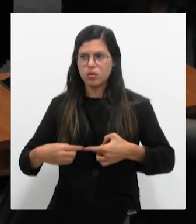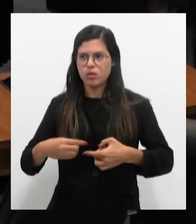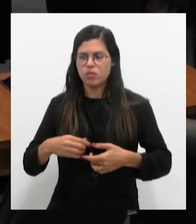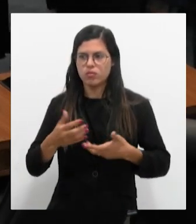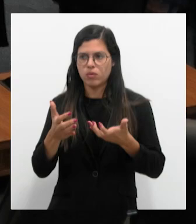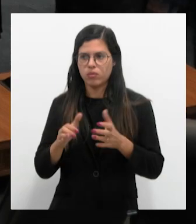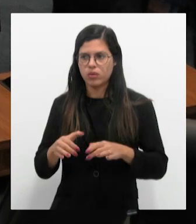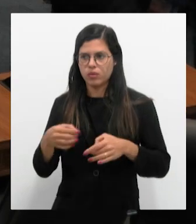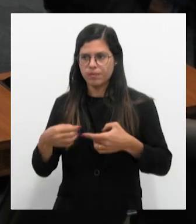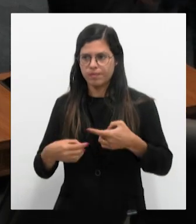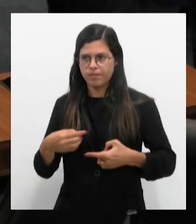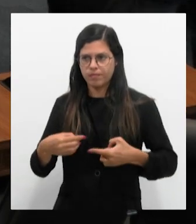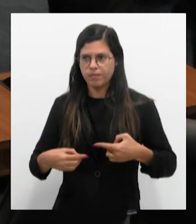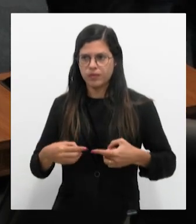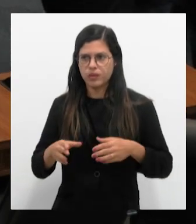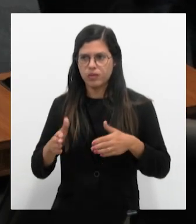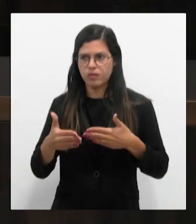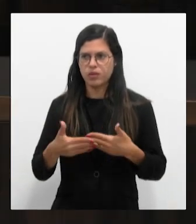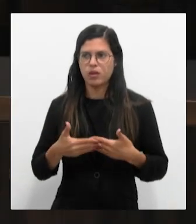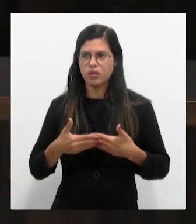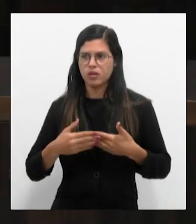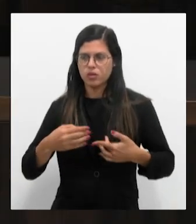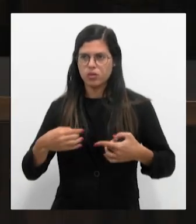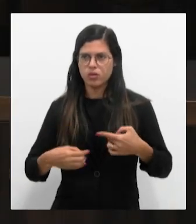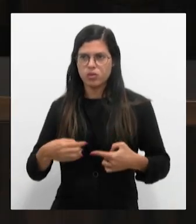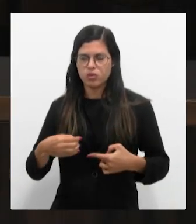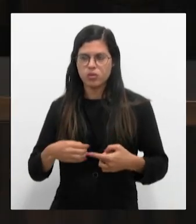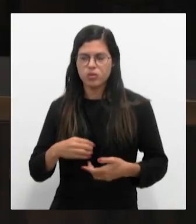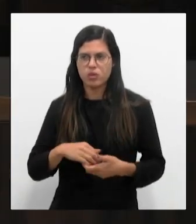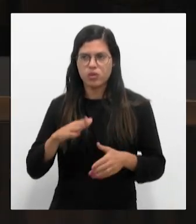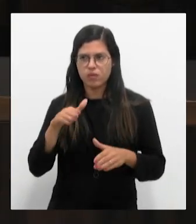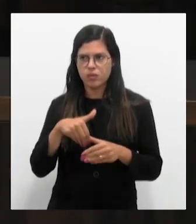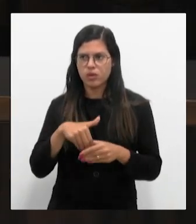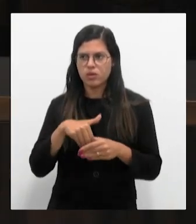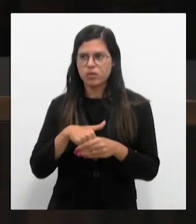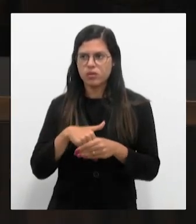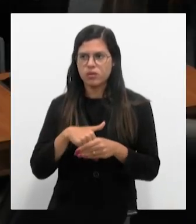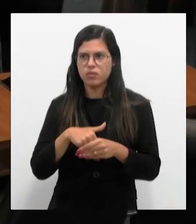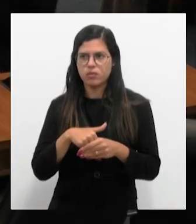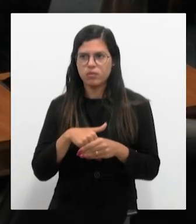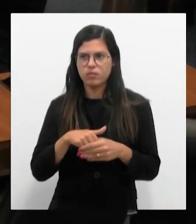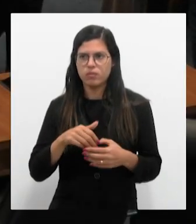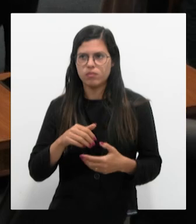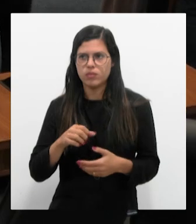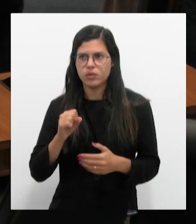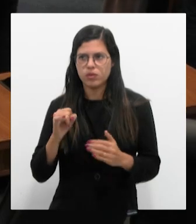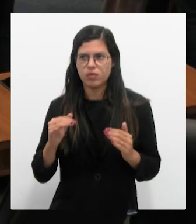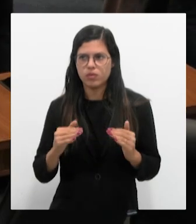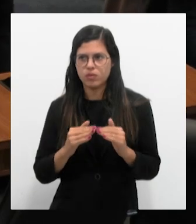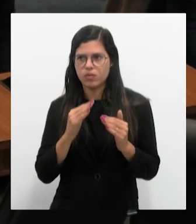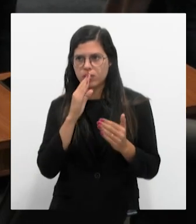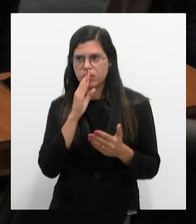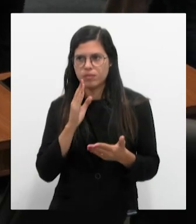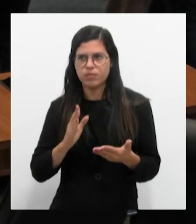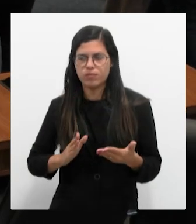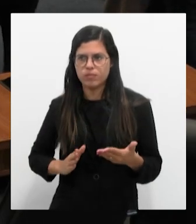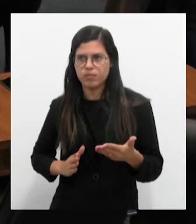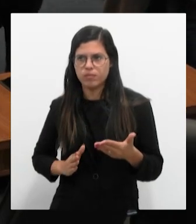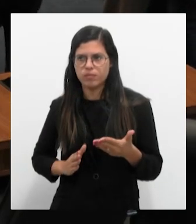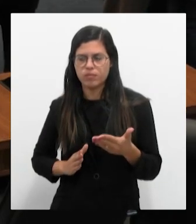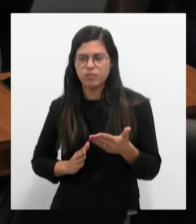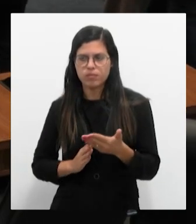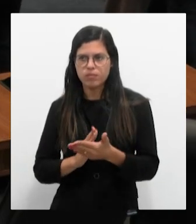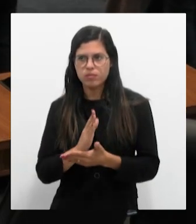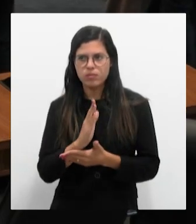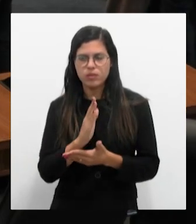Não havendo quem queira discutir, é encerrada a discussão em votação. Os senhores que aprovam, permaneçam